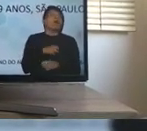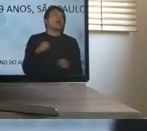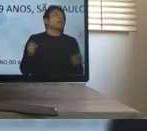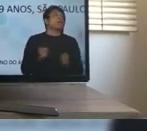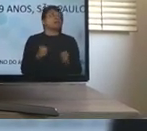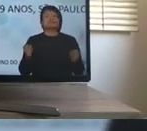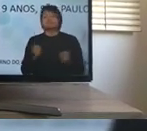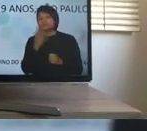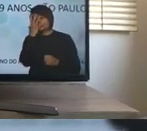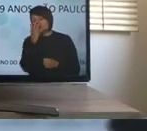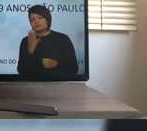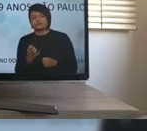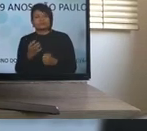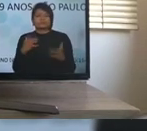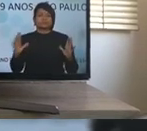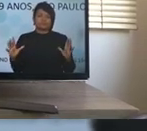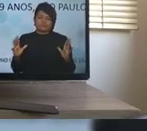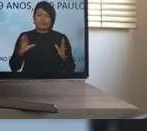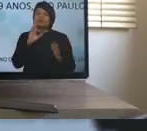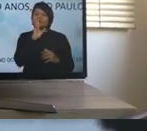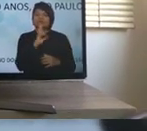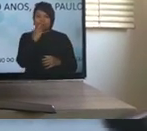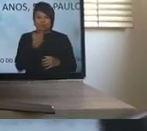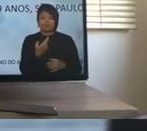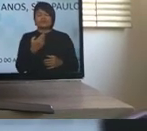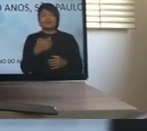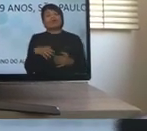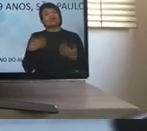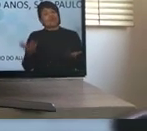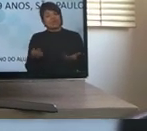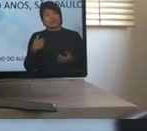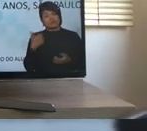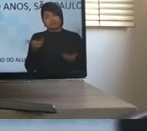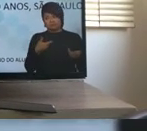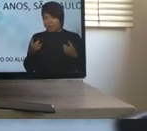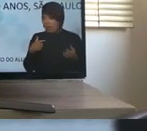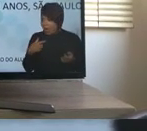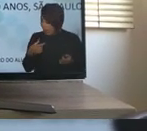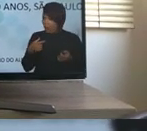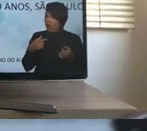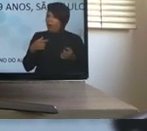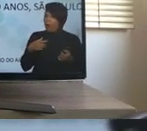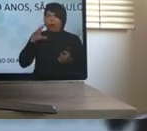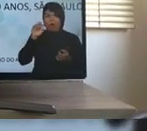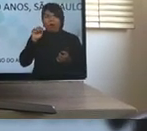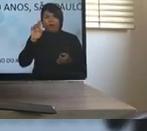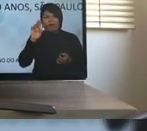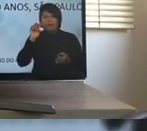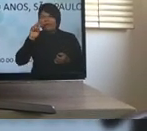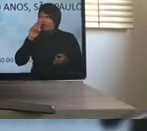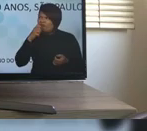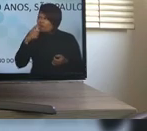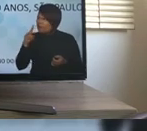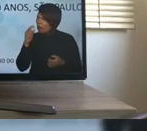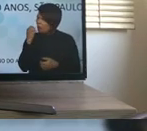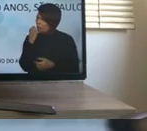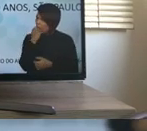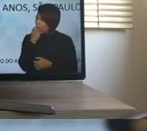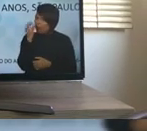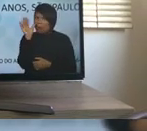sorvetes. E quando soube que existe sabor de carvão, fiquei muito